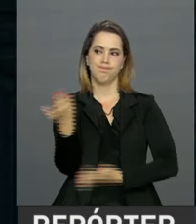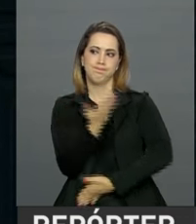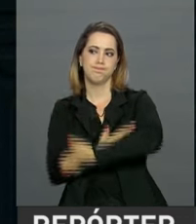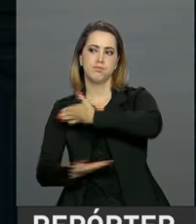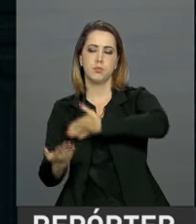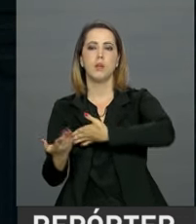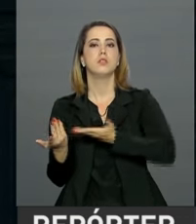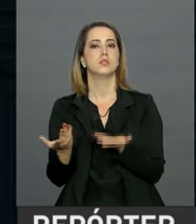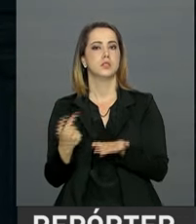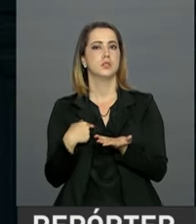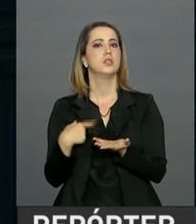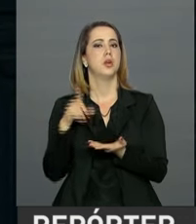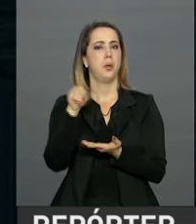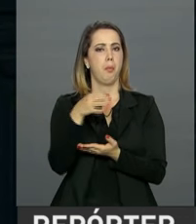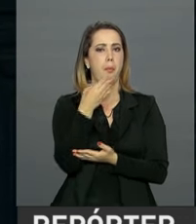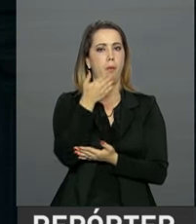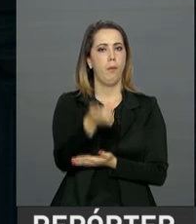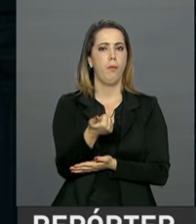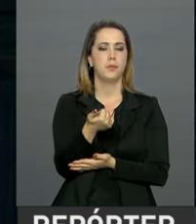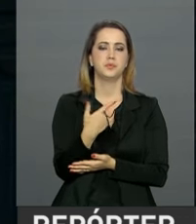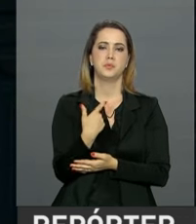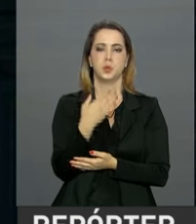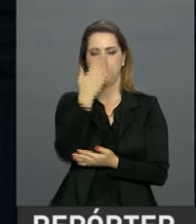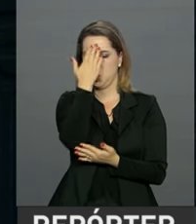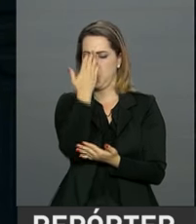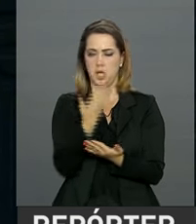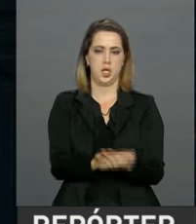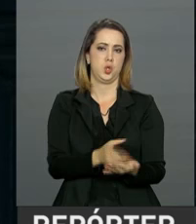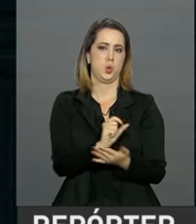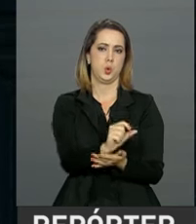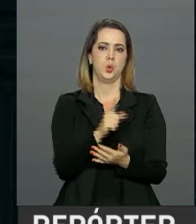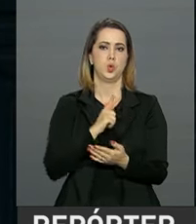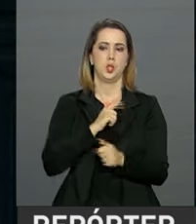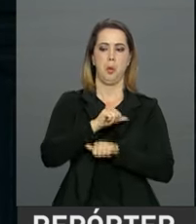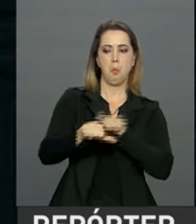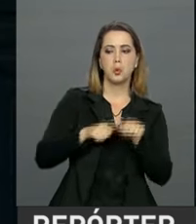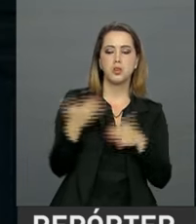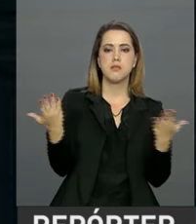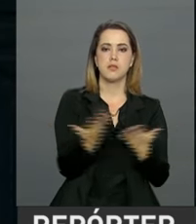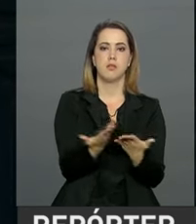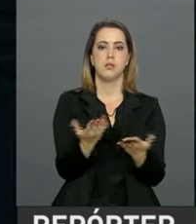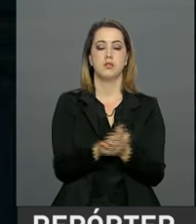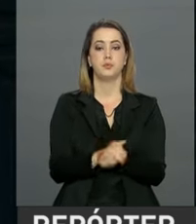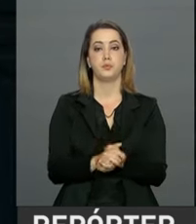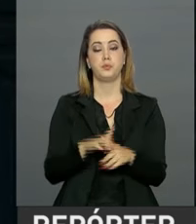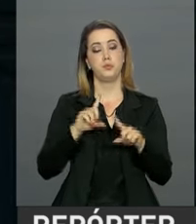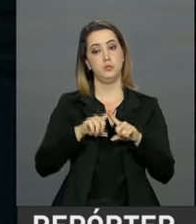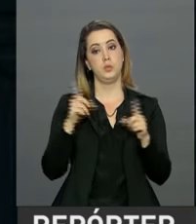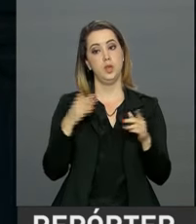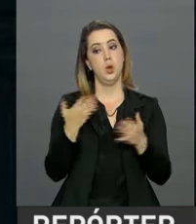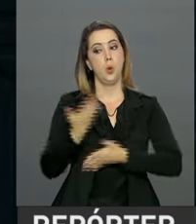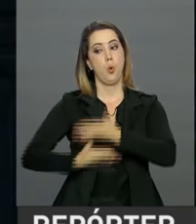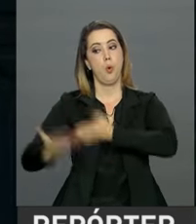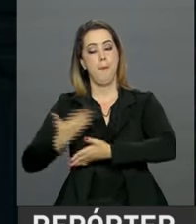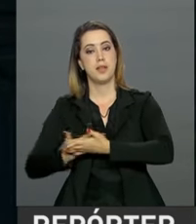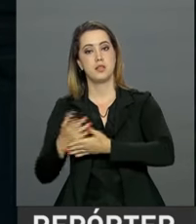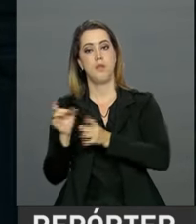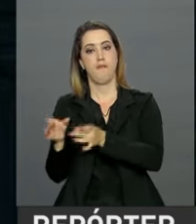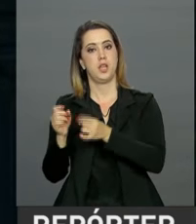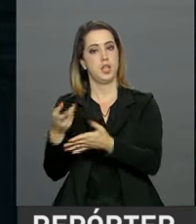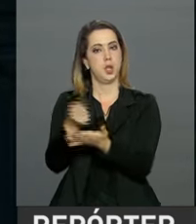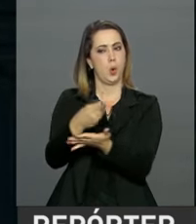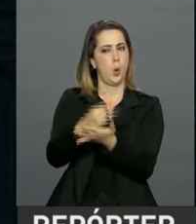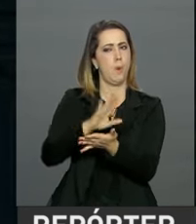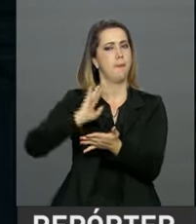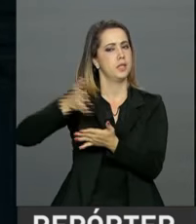entre os dois povos é excelente não acredito que tenha Qualquer mudança nesse sentido as relações comerciais Nós somos